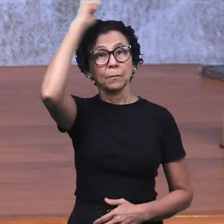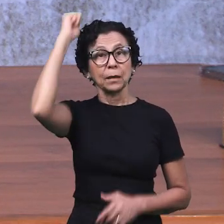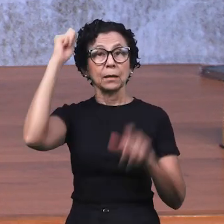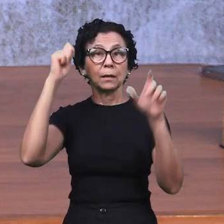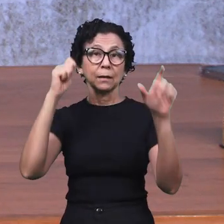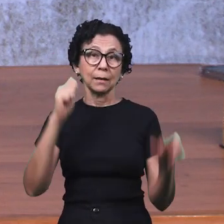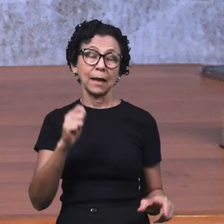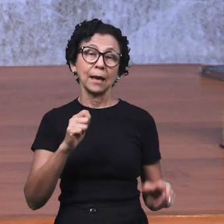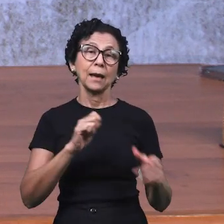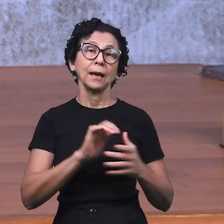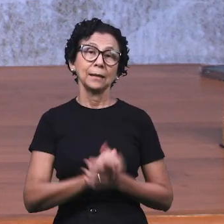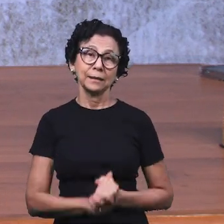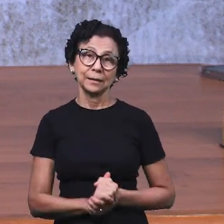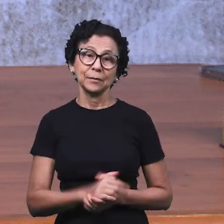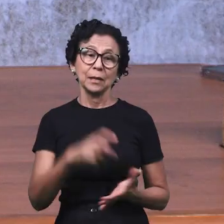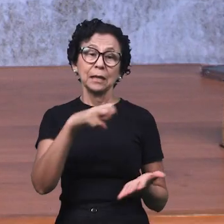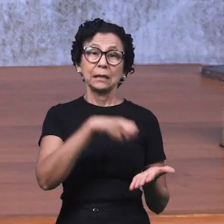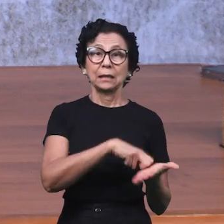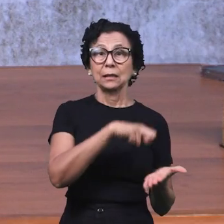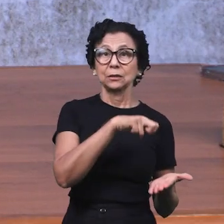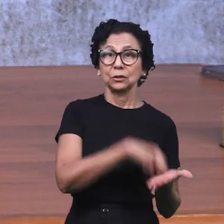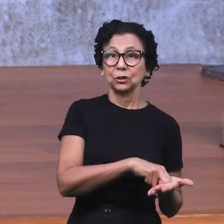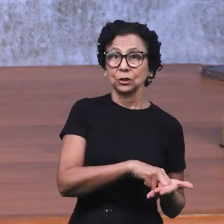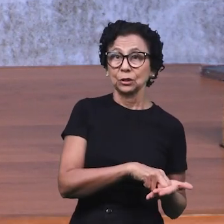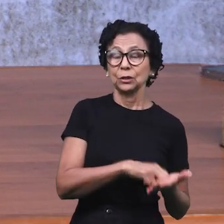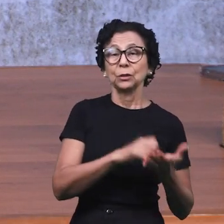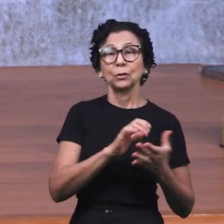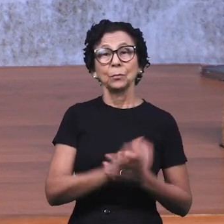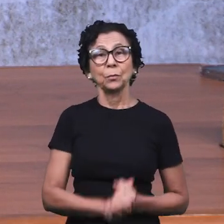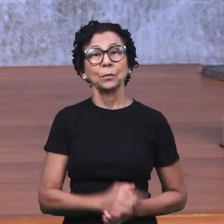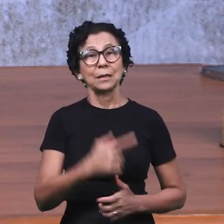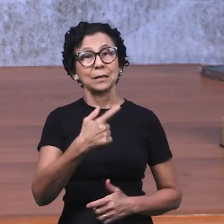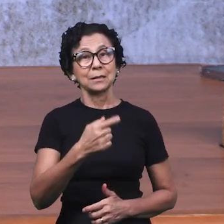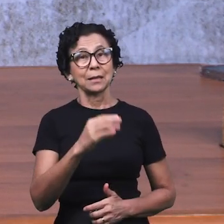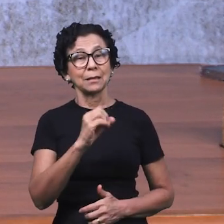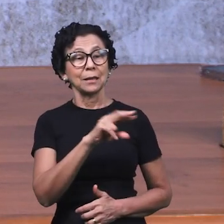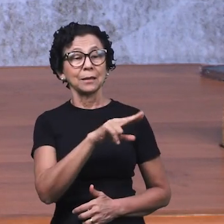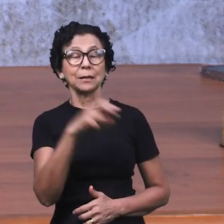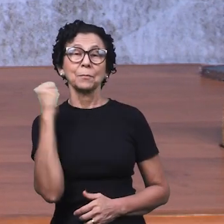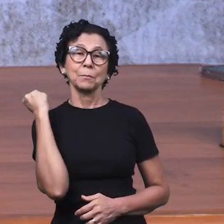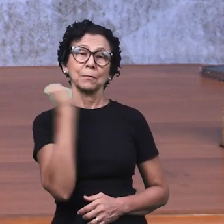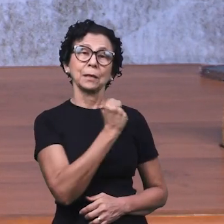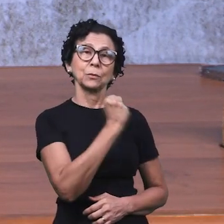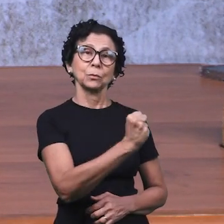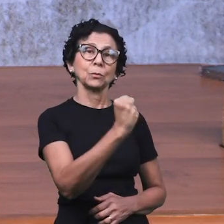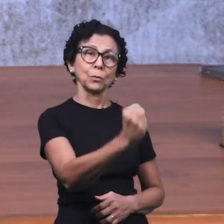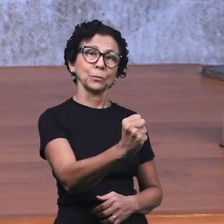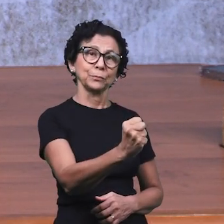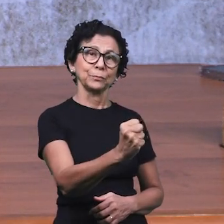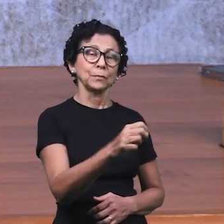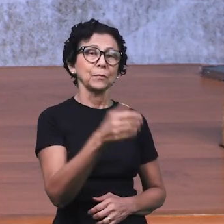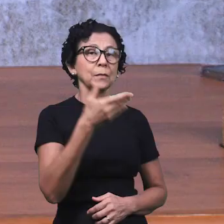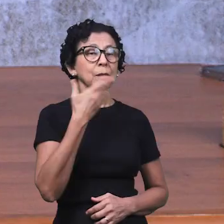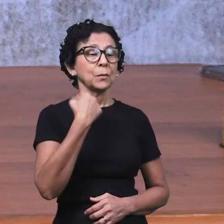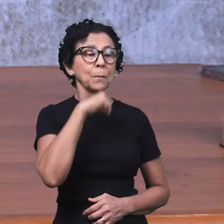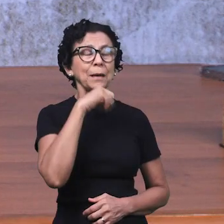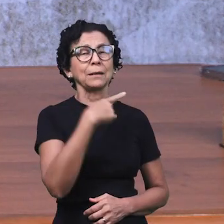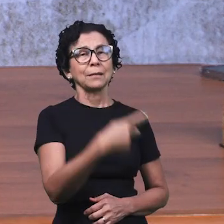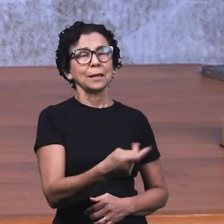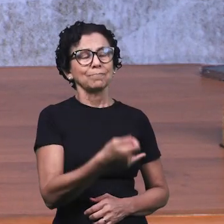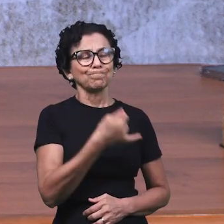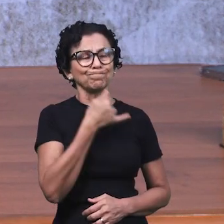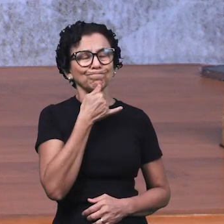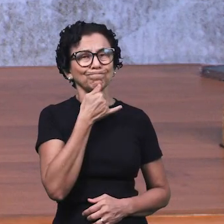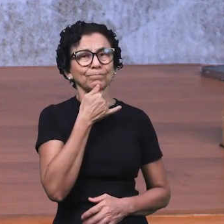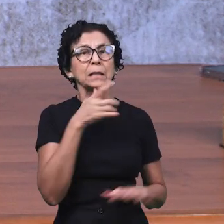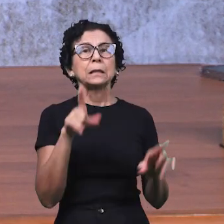tinha feito a seu pai, matando a seus 70 irmãos. Como também todo o mal dos